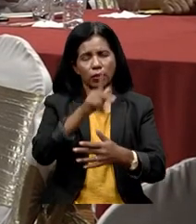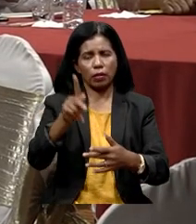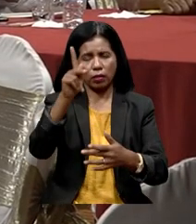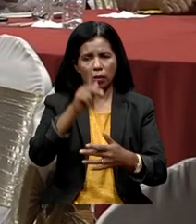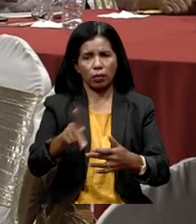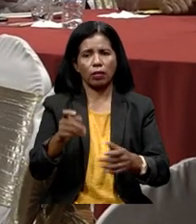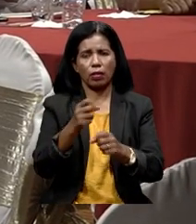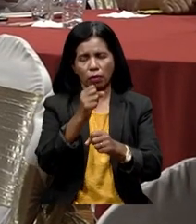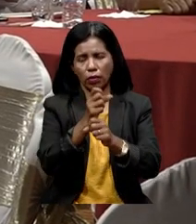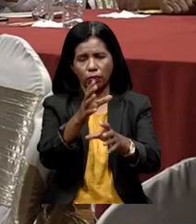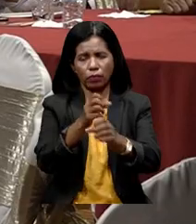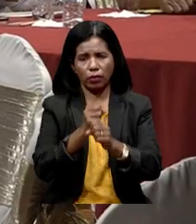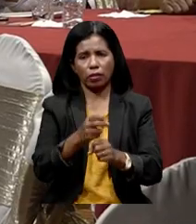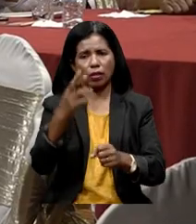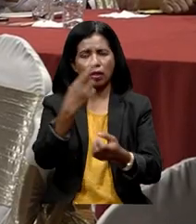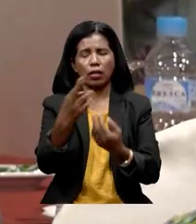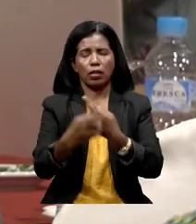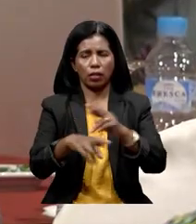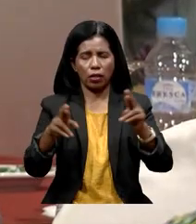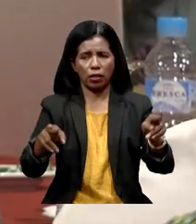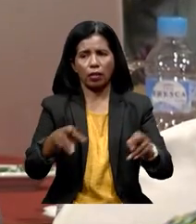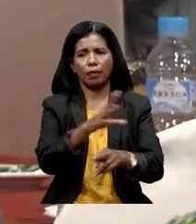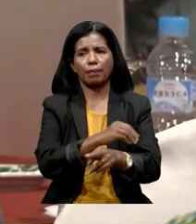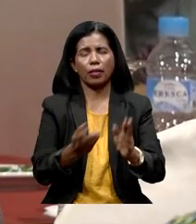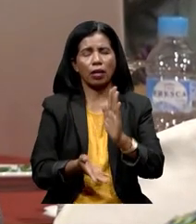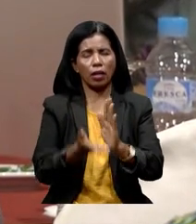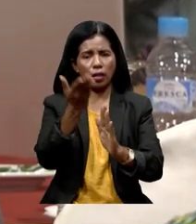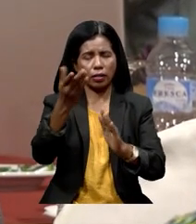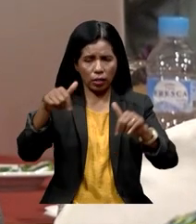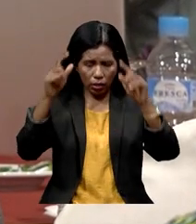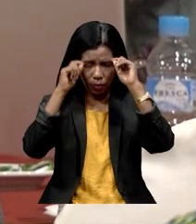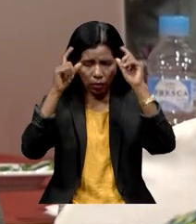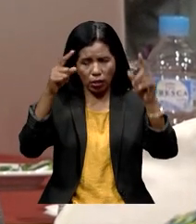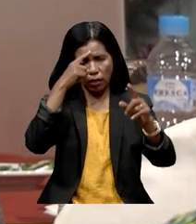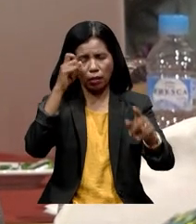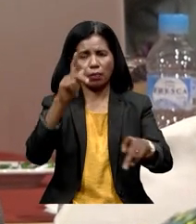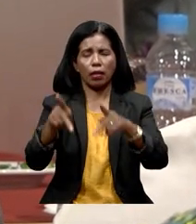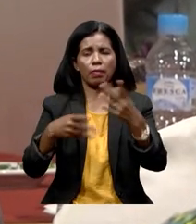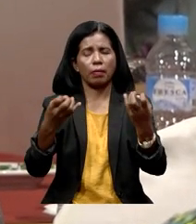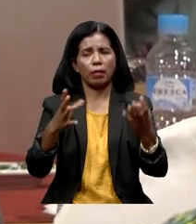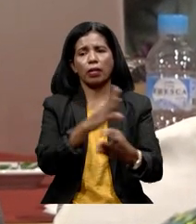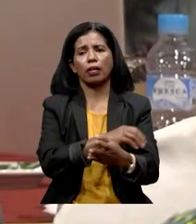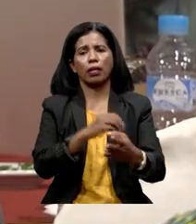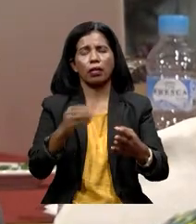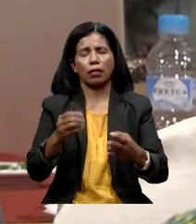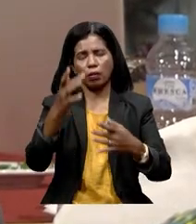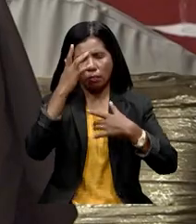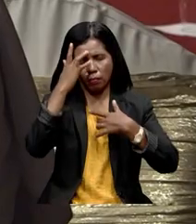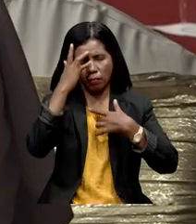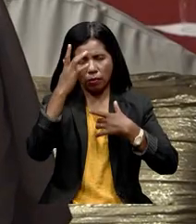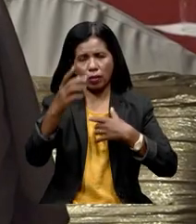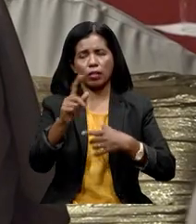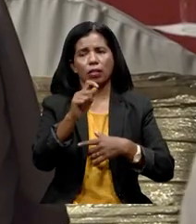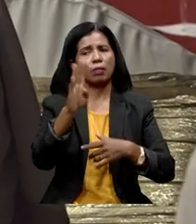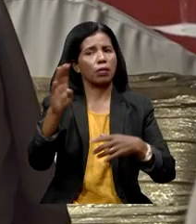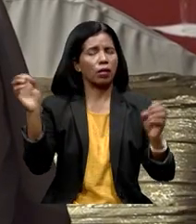Nebehalo Survey, resultado prevalência tuberculose asli e Timor-Leste, tambo população sira barak sofre moras ne, mas bela